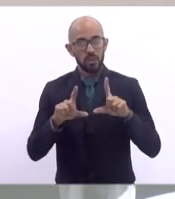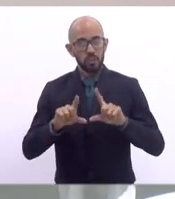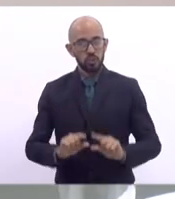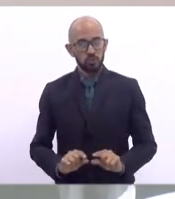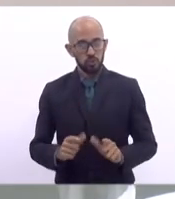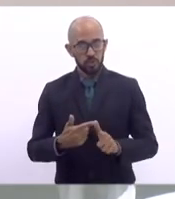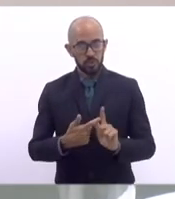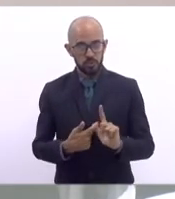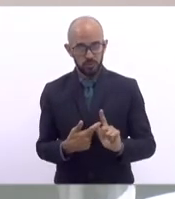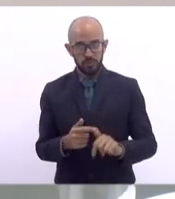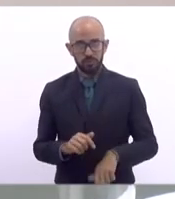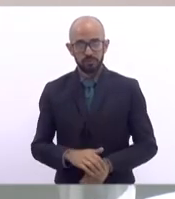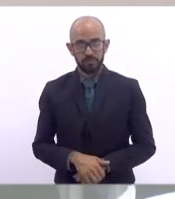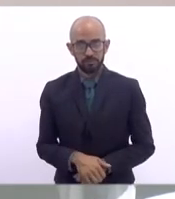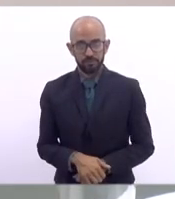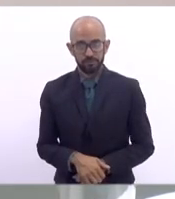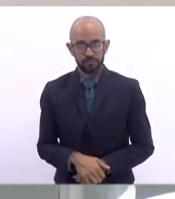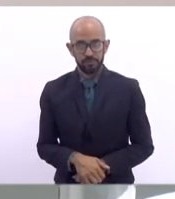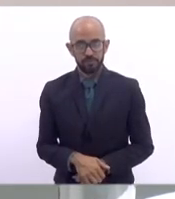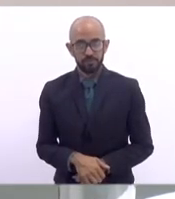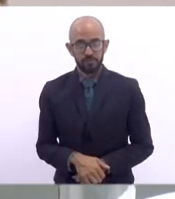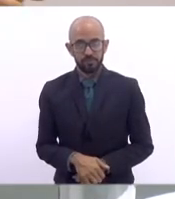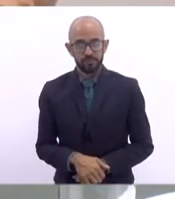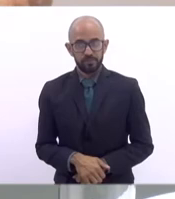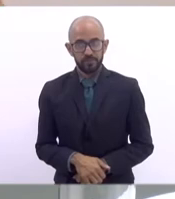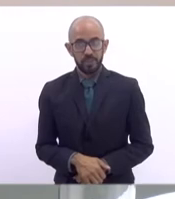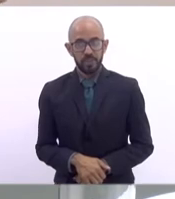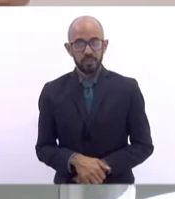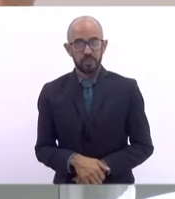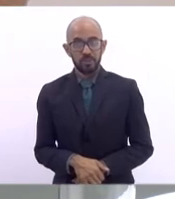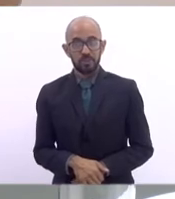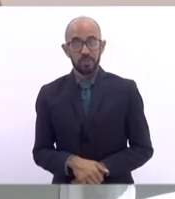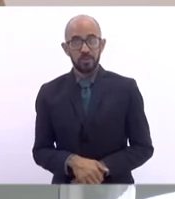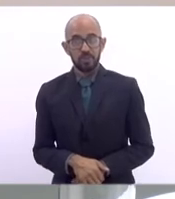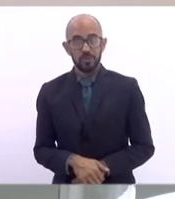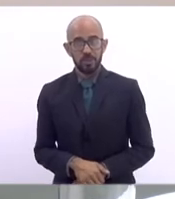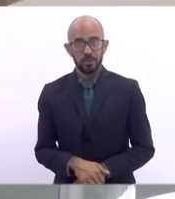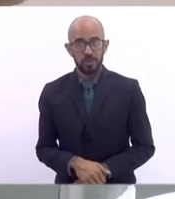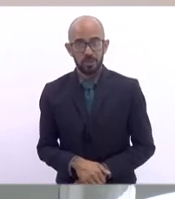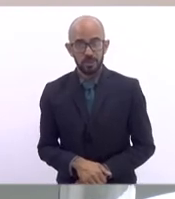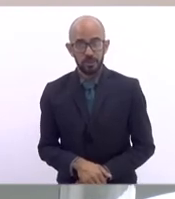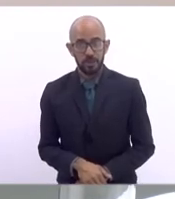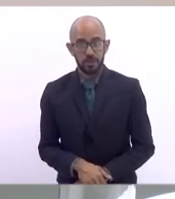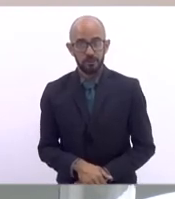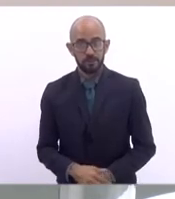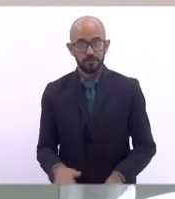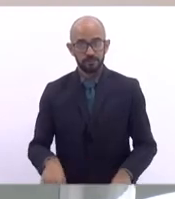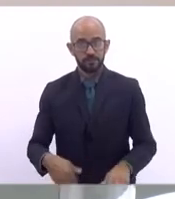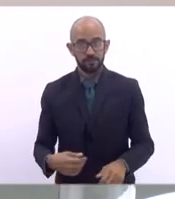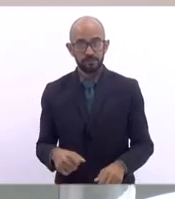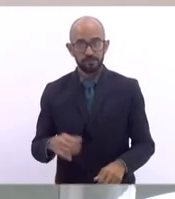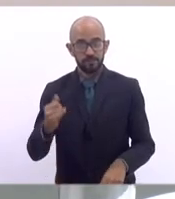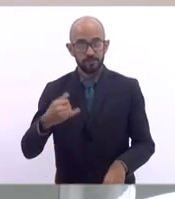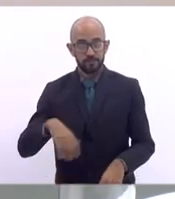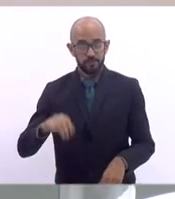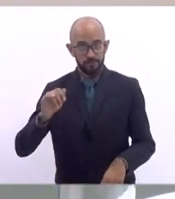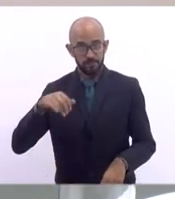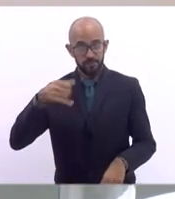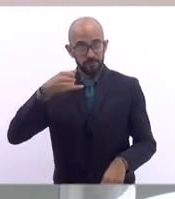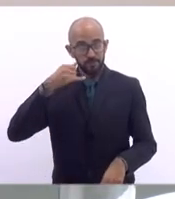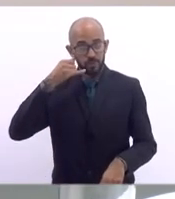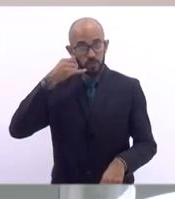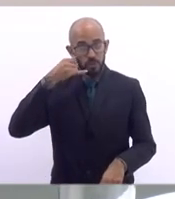1 é a aquela prevenção lá da Fazenda